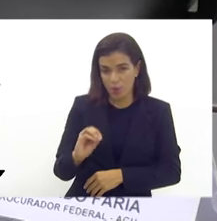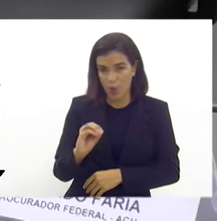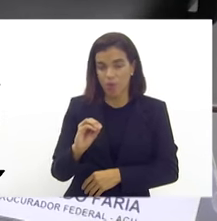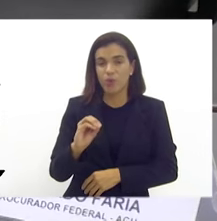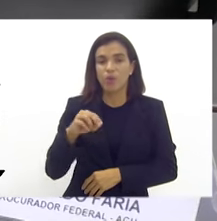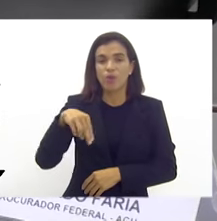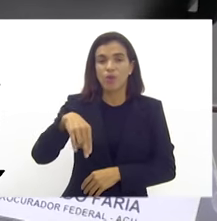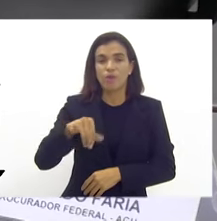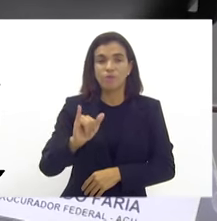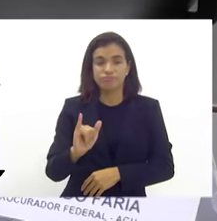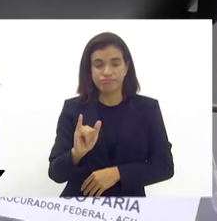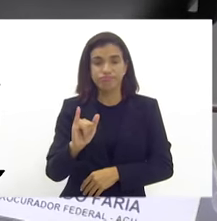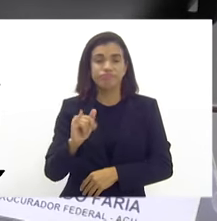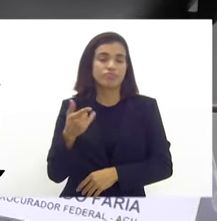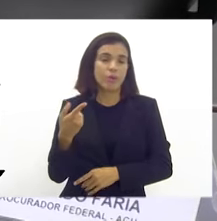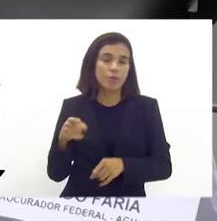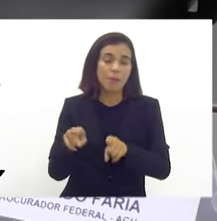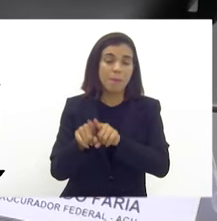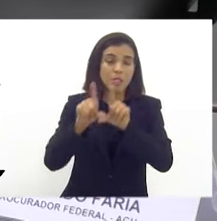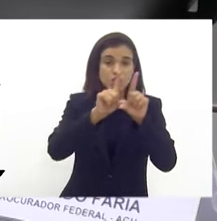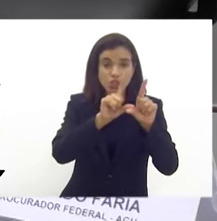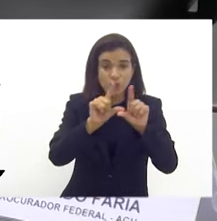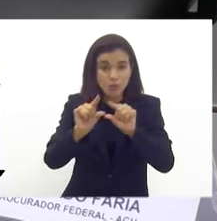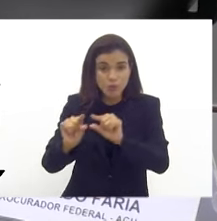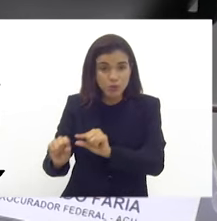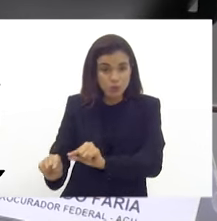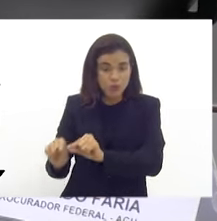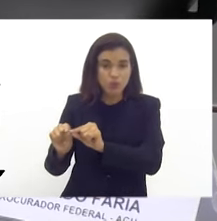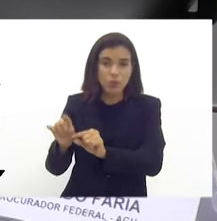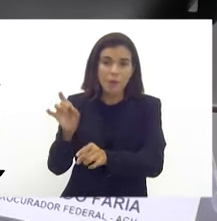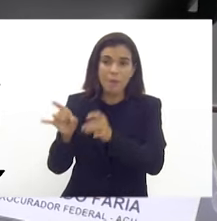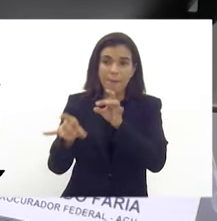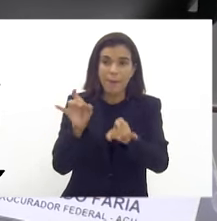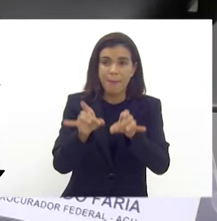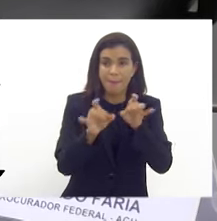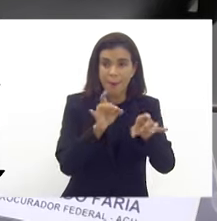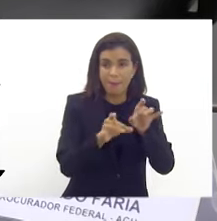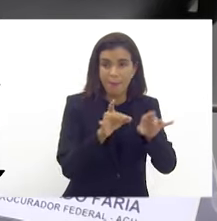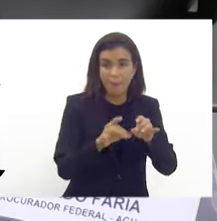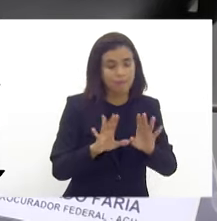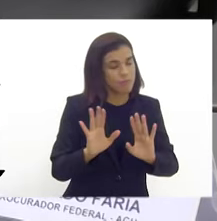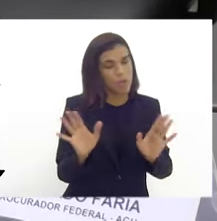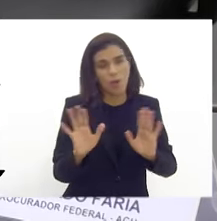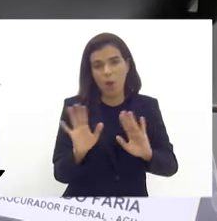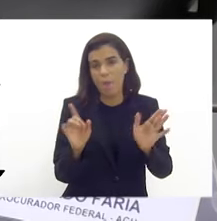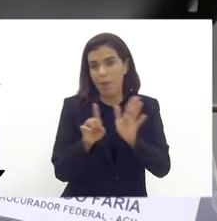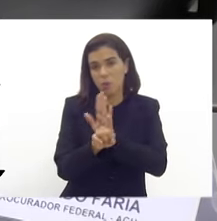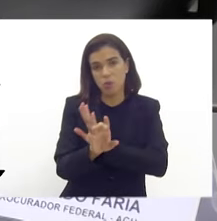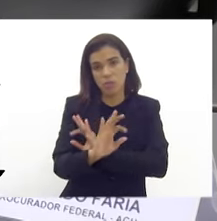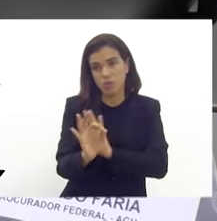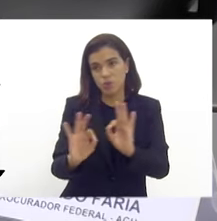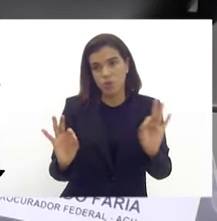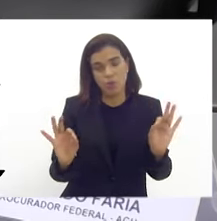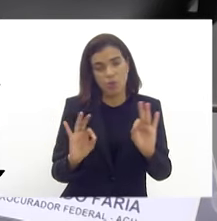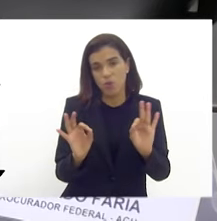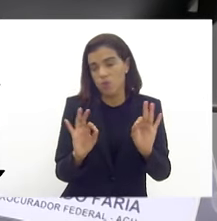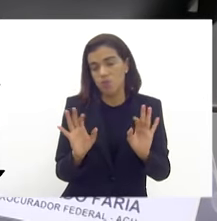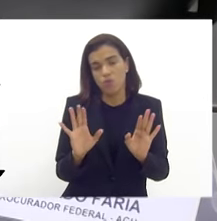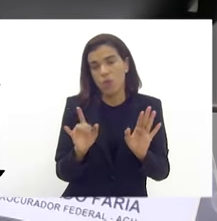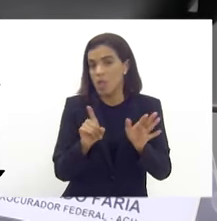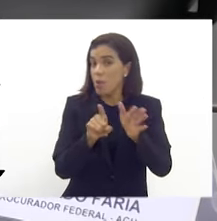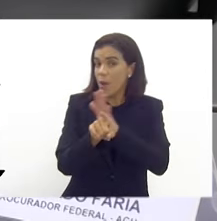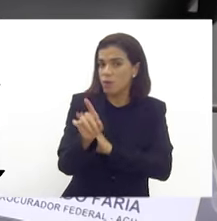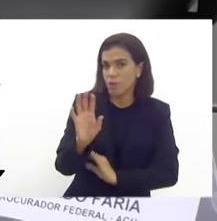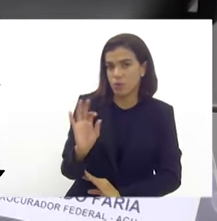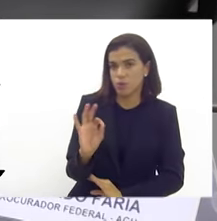gáses e portanto a diminuição dos lançamentos pelo Brasil dos efeitos estufa mas o do das embarcações a Já respondi não não o